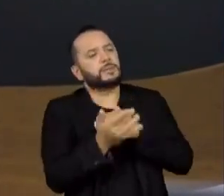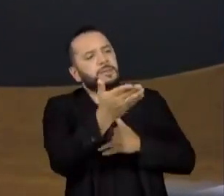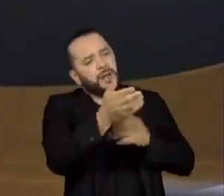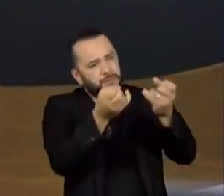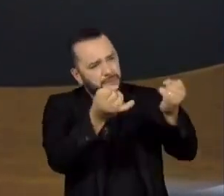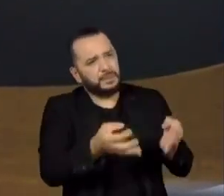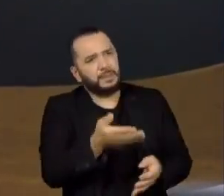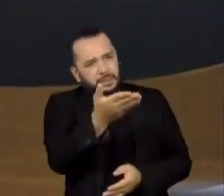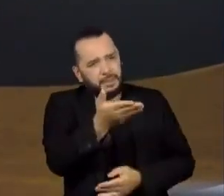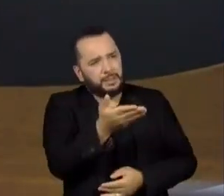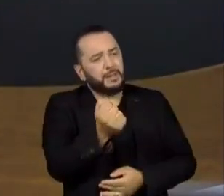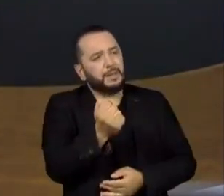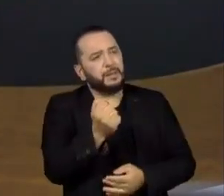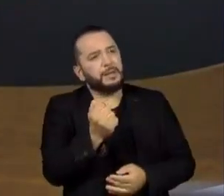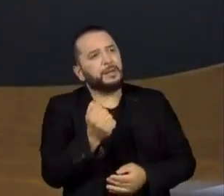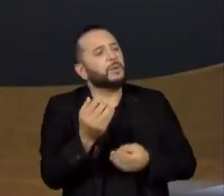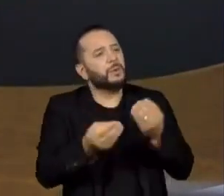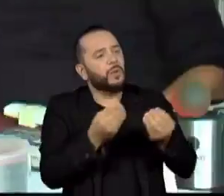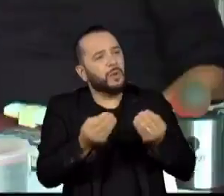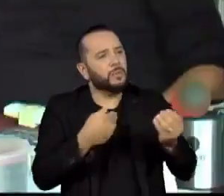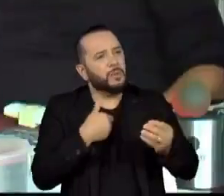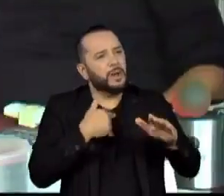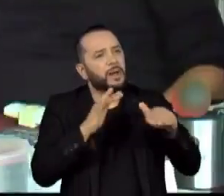papel das redes no, na cacofonia.